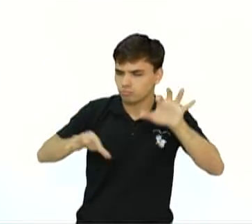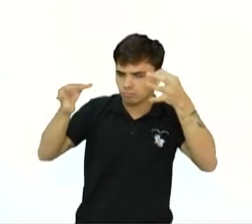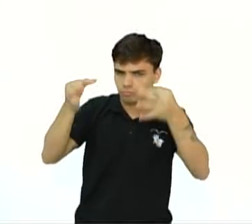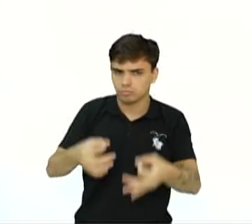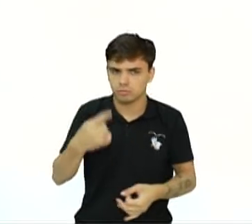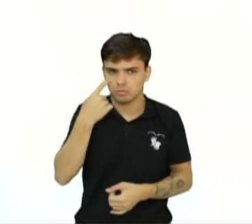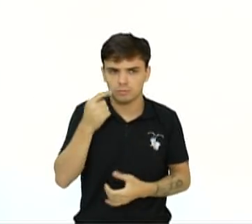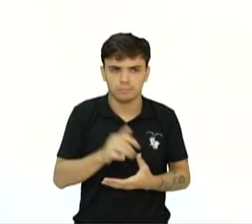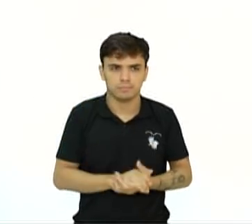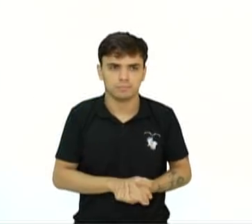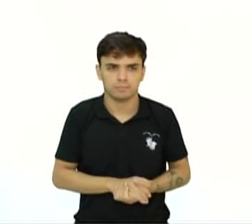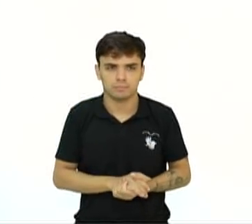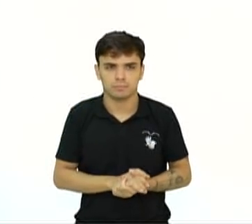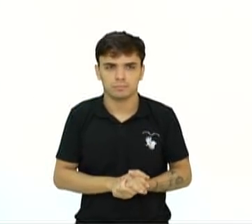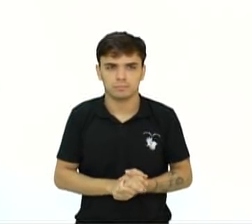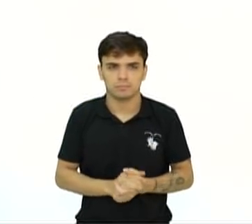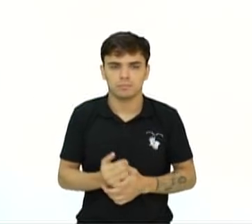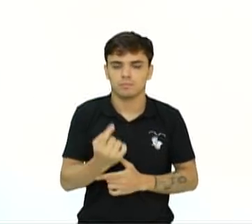obra deixou o museu foi em